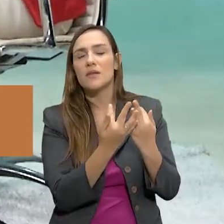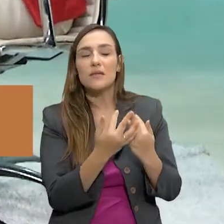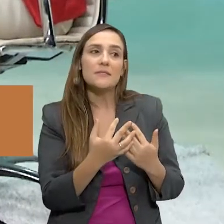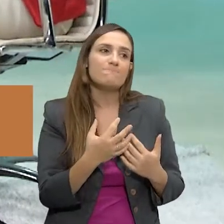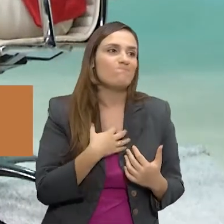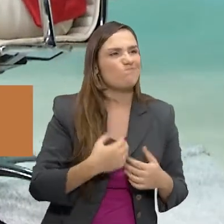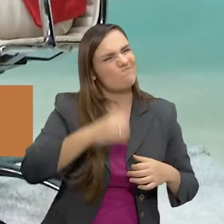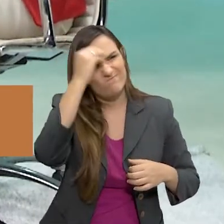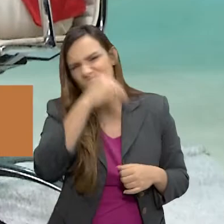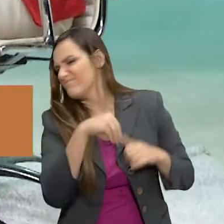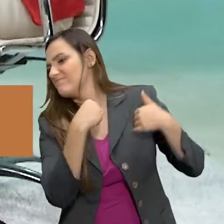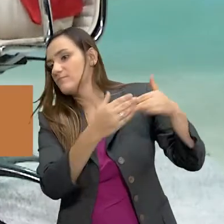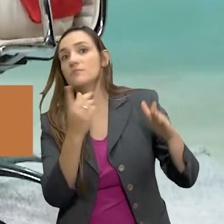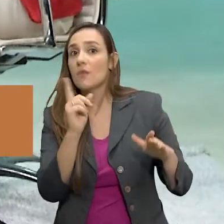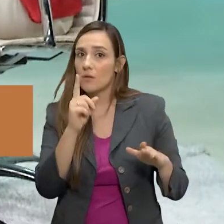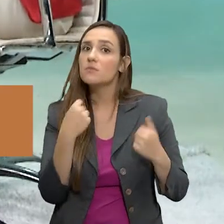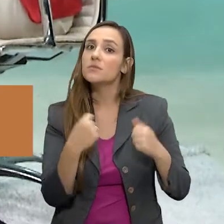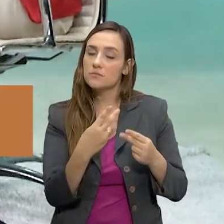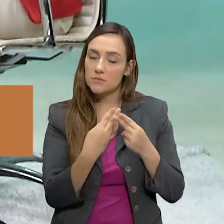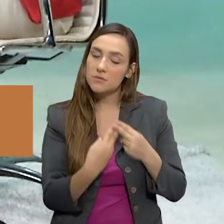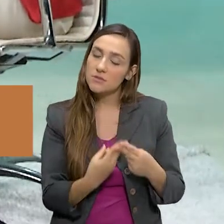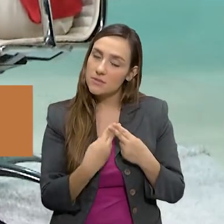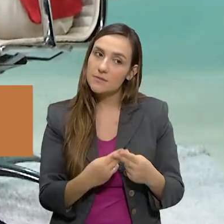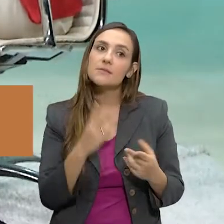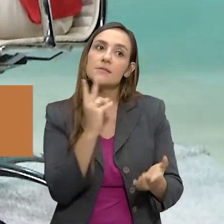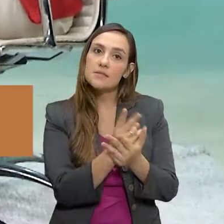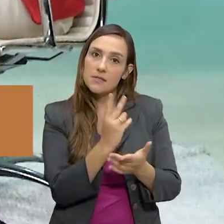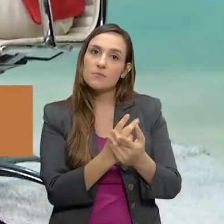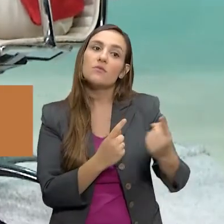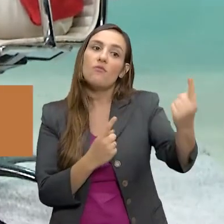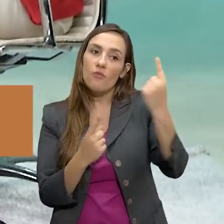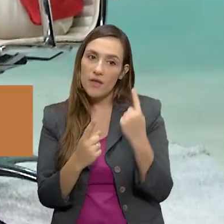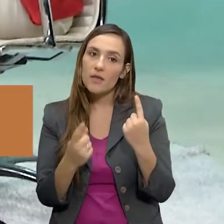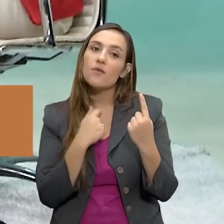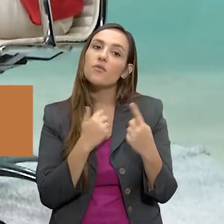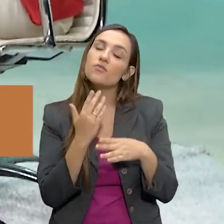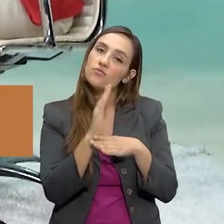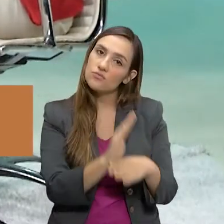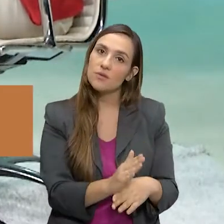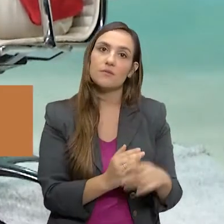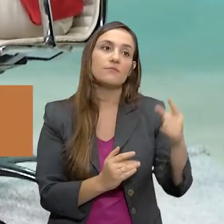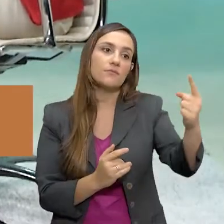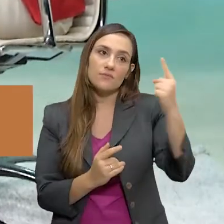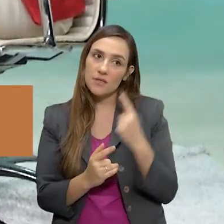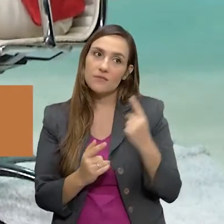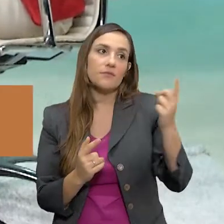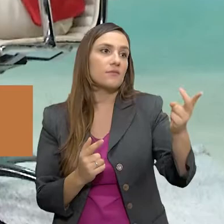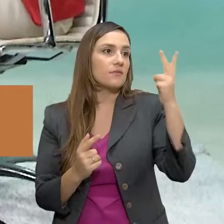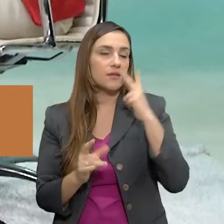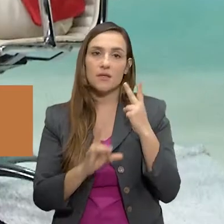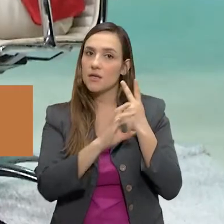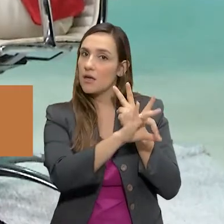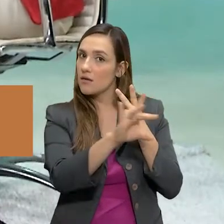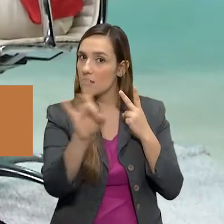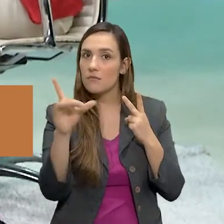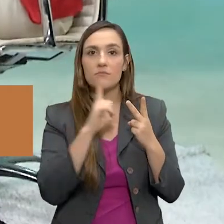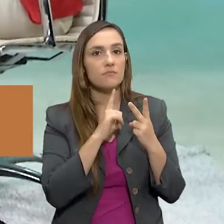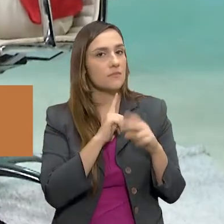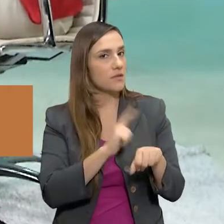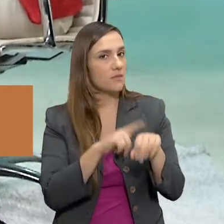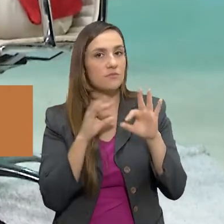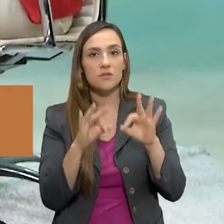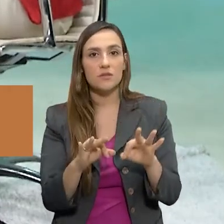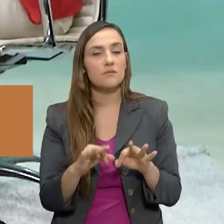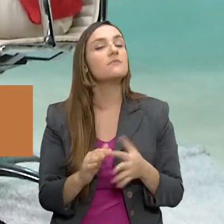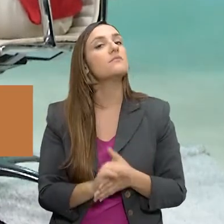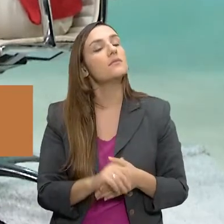uma tem o seu processo. Ela precisa entender que a gente vai estar ali todas as vezes que ela precisar, porque cada uma tem o seu processo, mas ela precisa